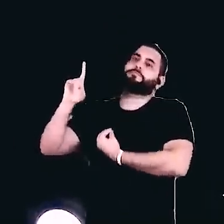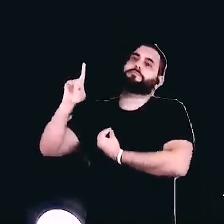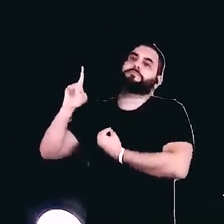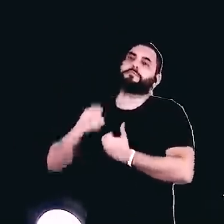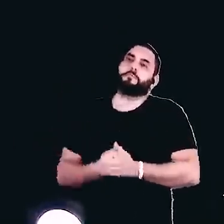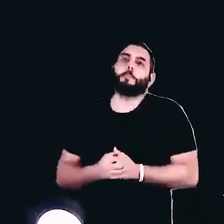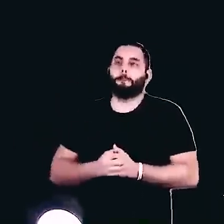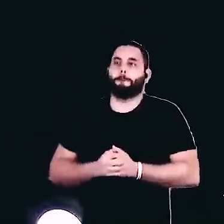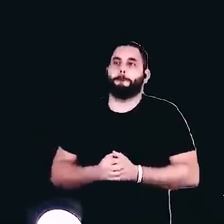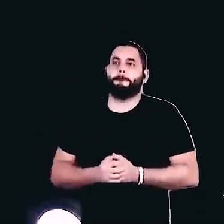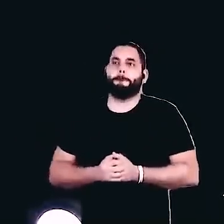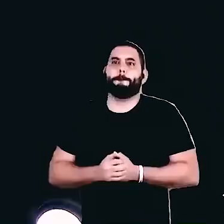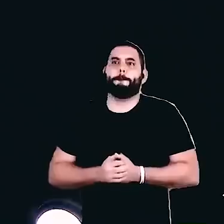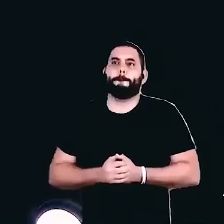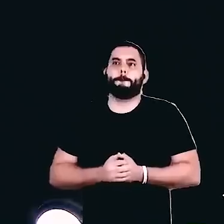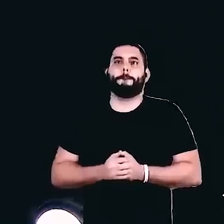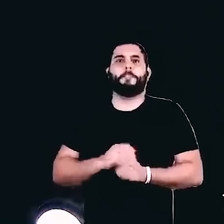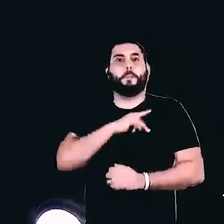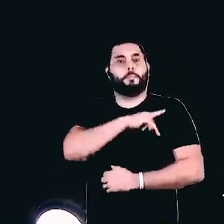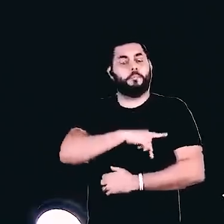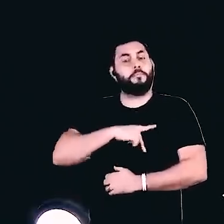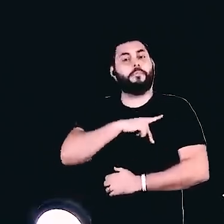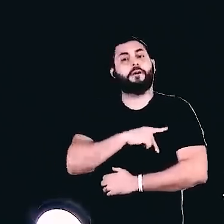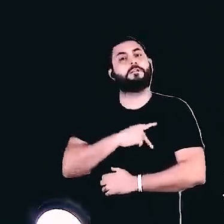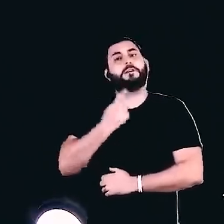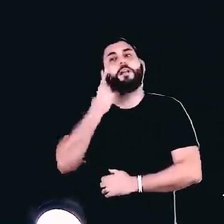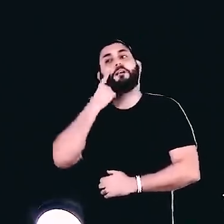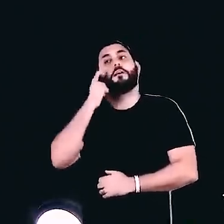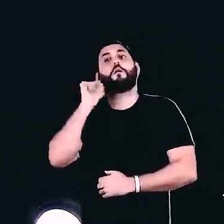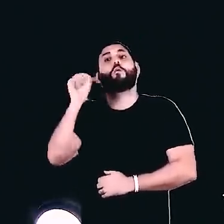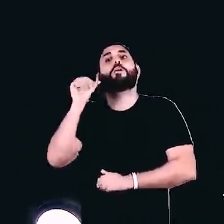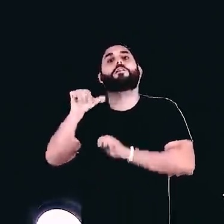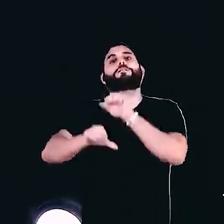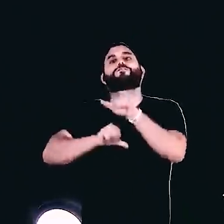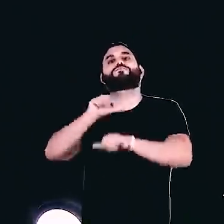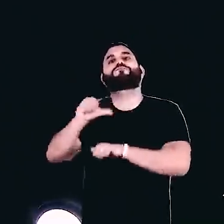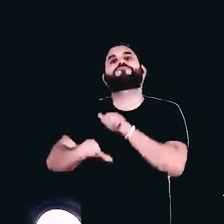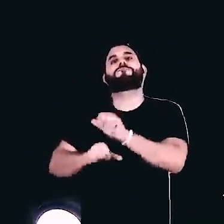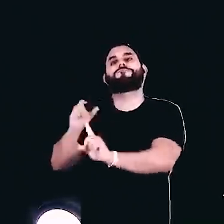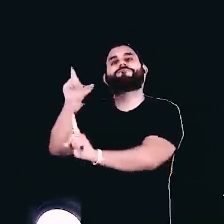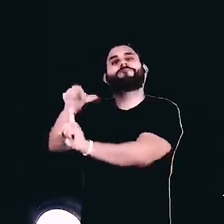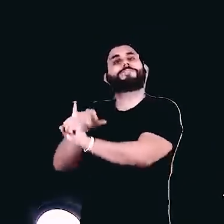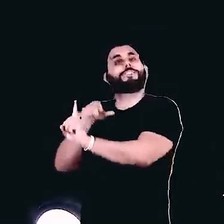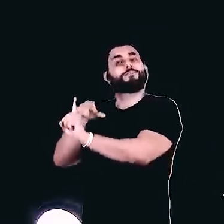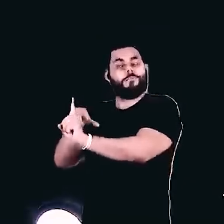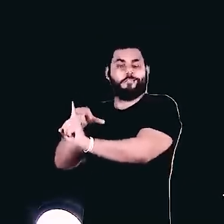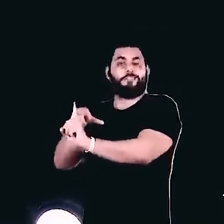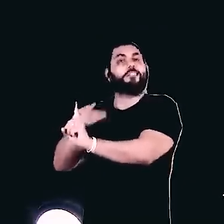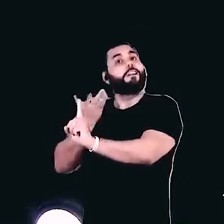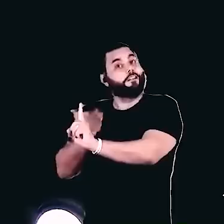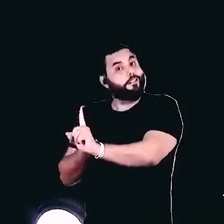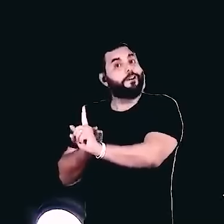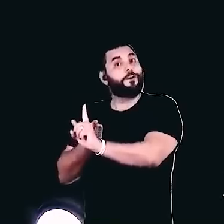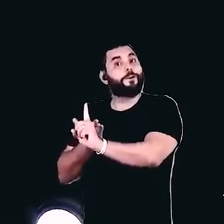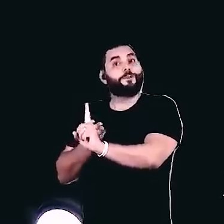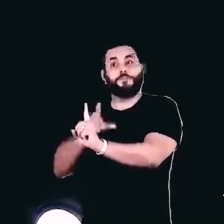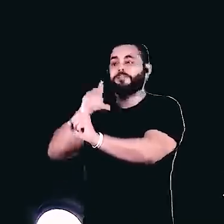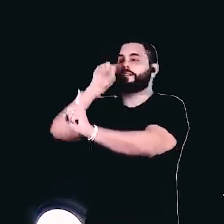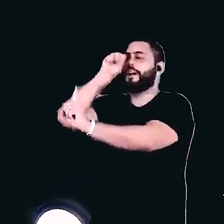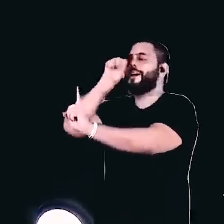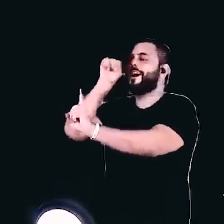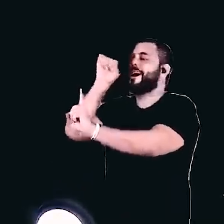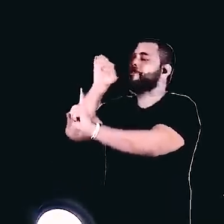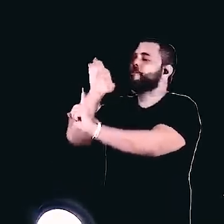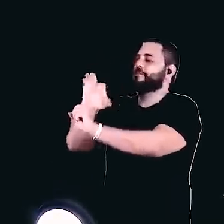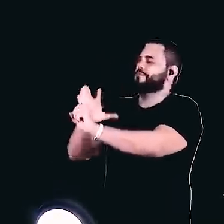irmãos. O apóstolo Paulo, ele queria ver uma mudança de comportamento em Filemão. Então ele começa